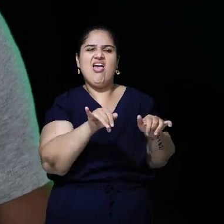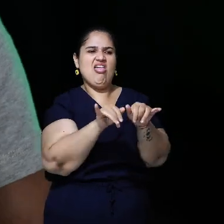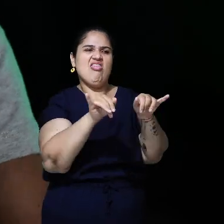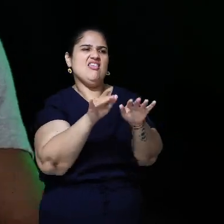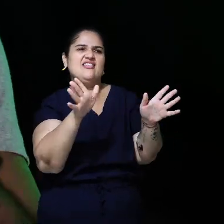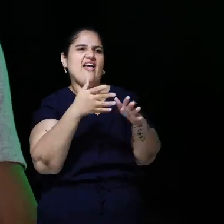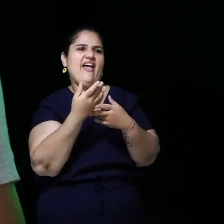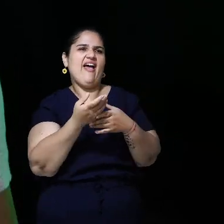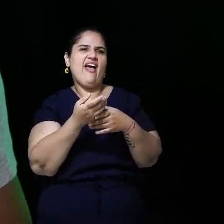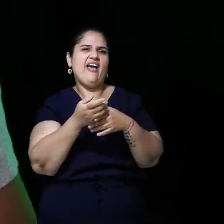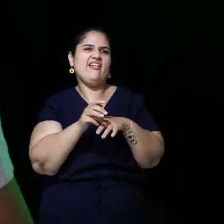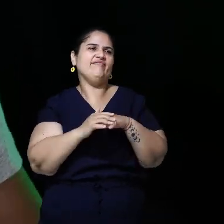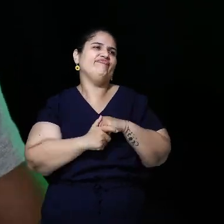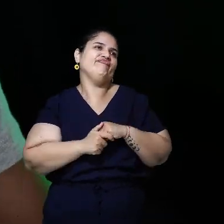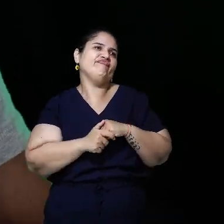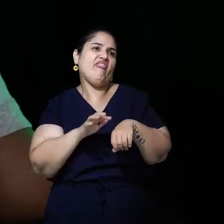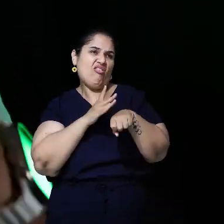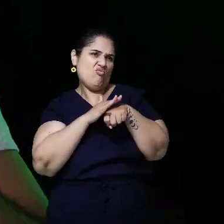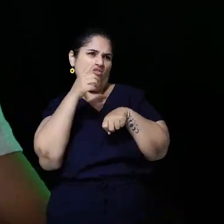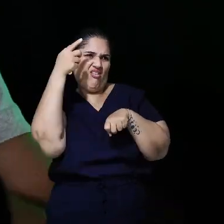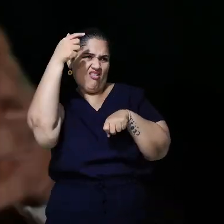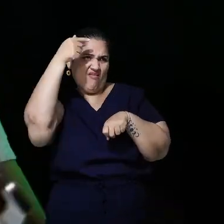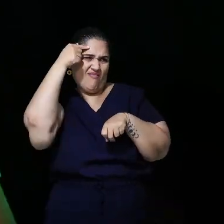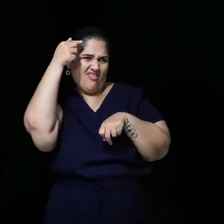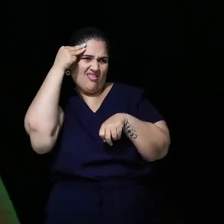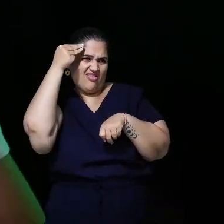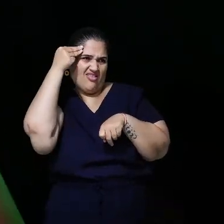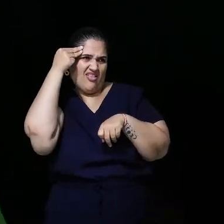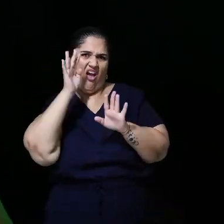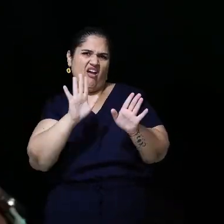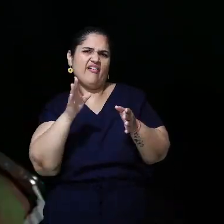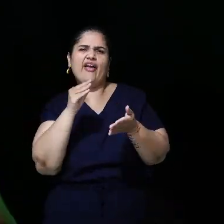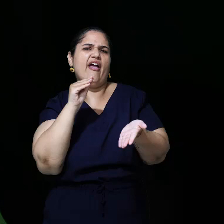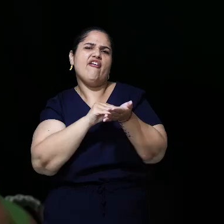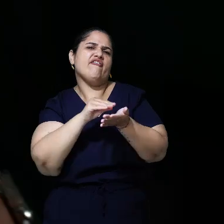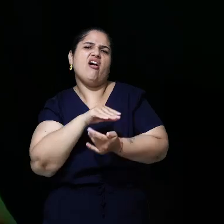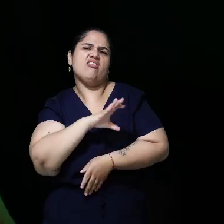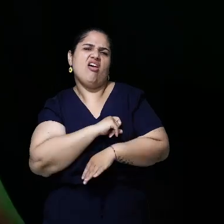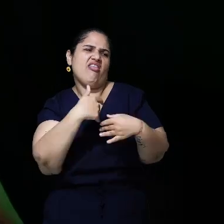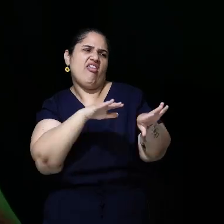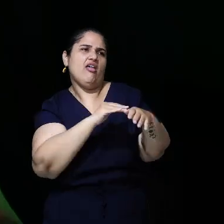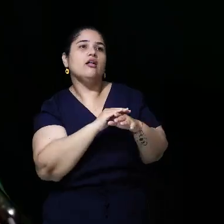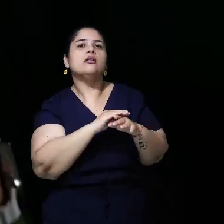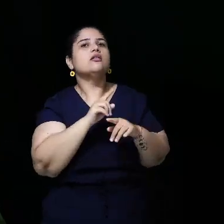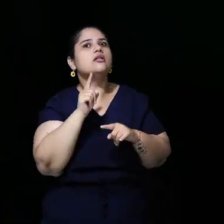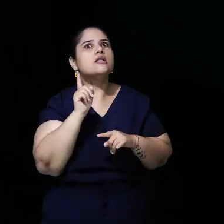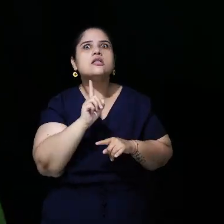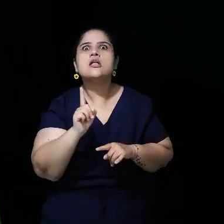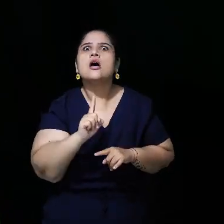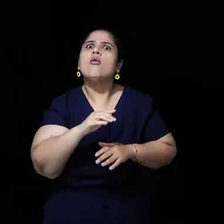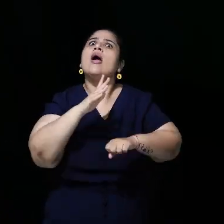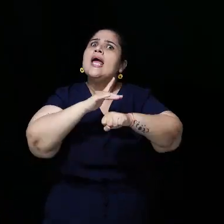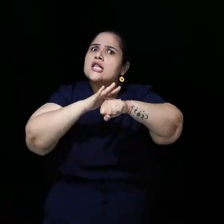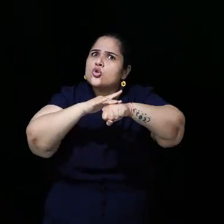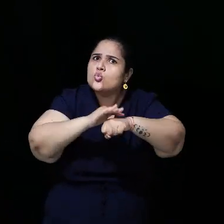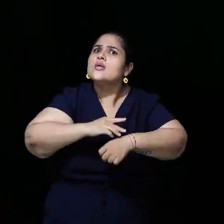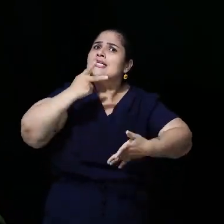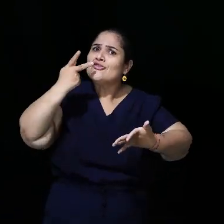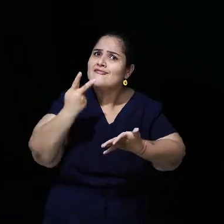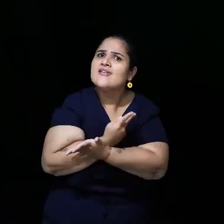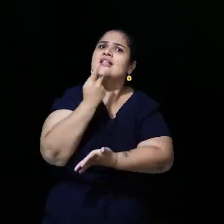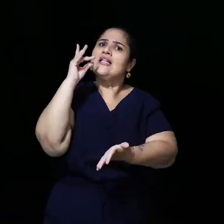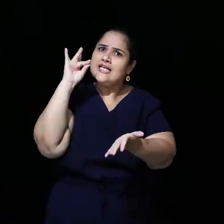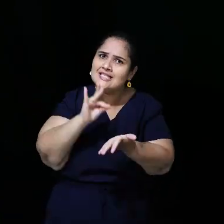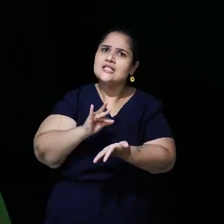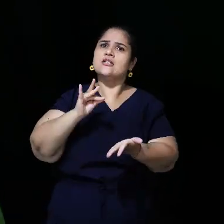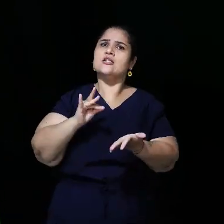isso era falta de trabalho, era falta de amor, era falta de Deus. Não é. Isso é uma doença, ela existe. E as pessoas têm que ter consciência que quem